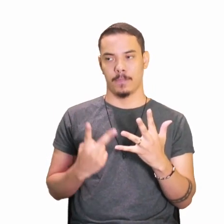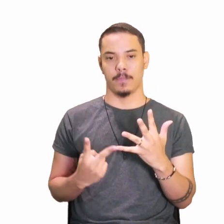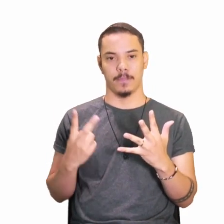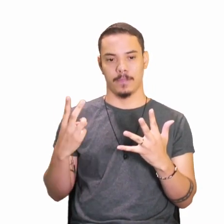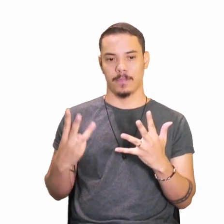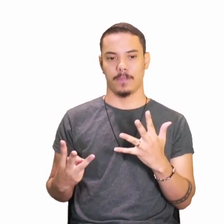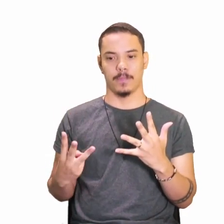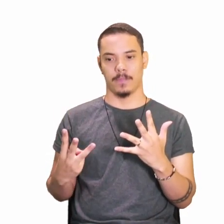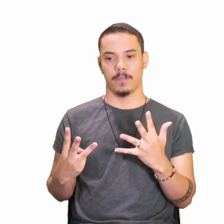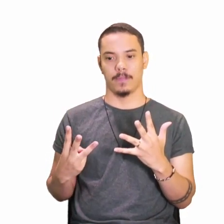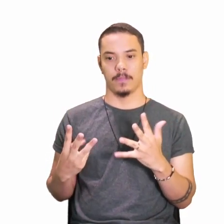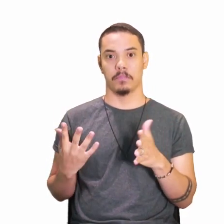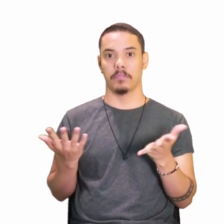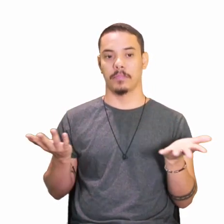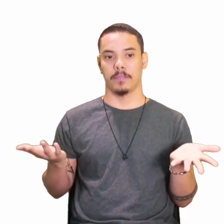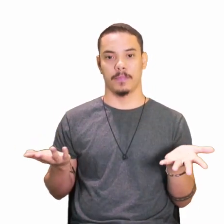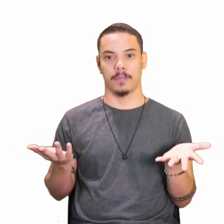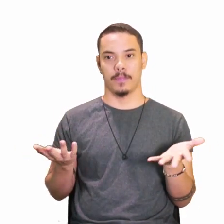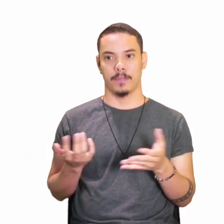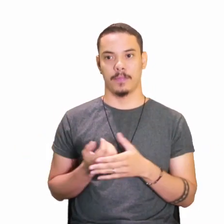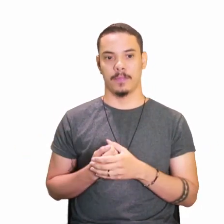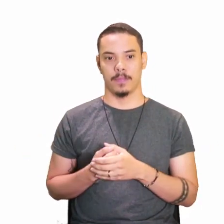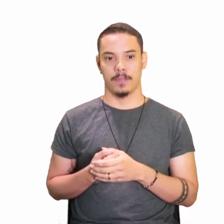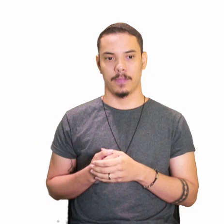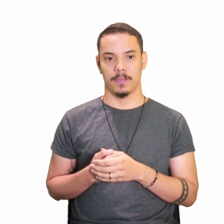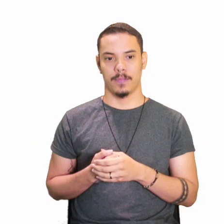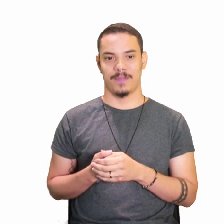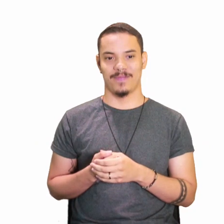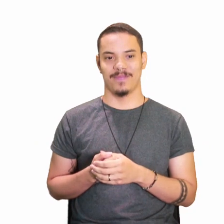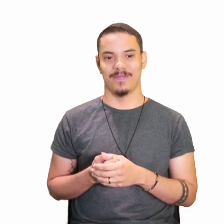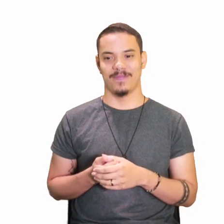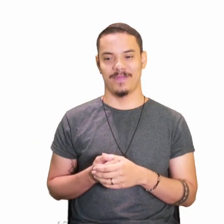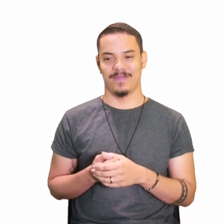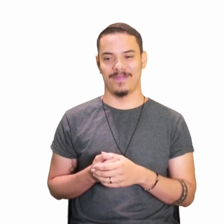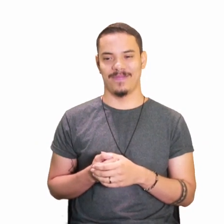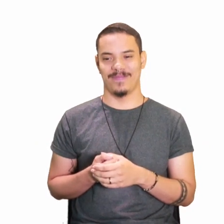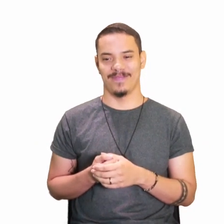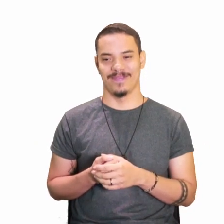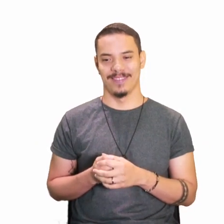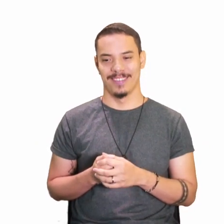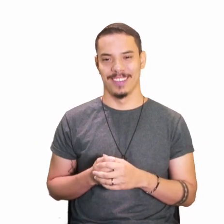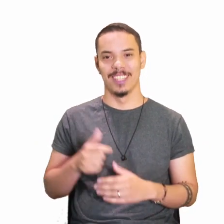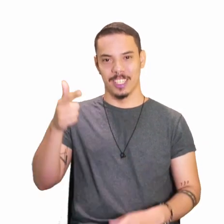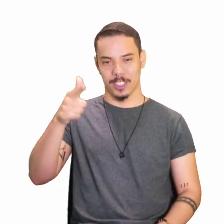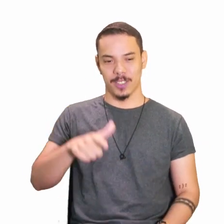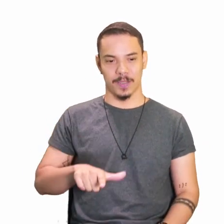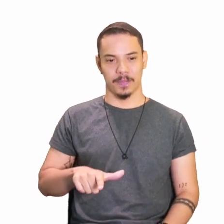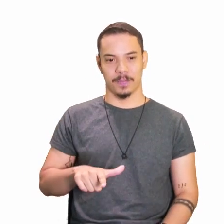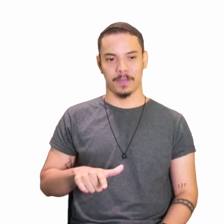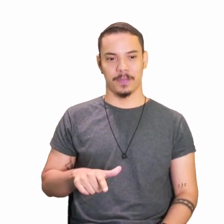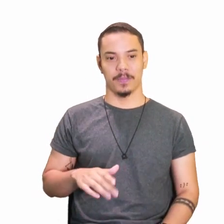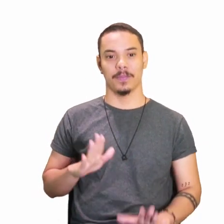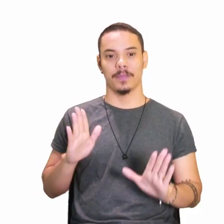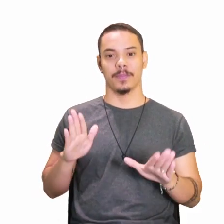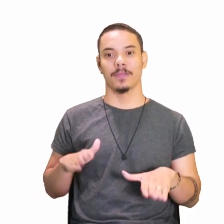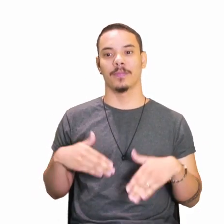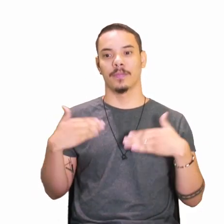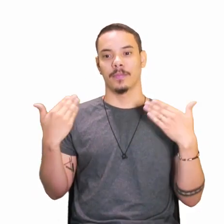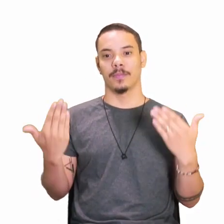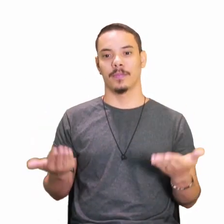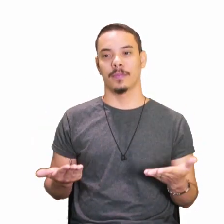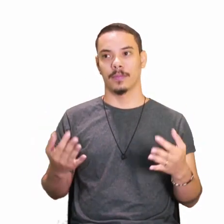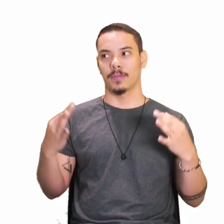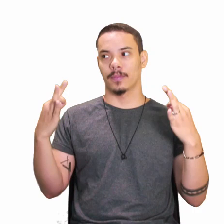1 2 e 3 Essa professora tá toda confusa vou repetir aqui para vocês quais estão